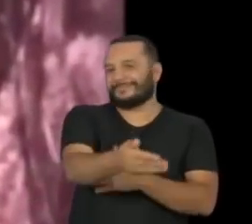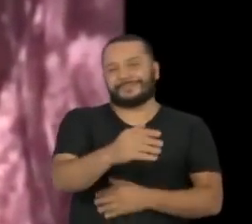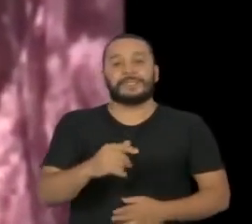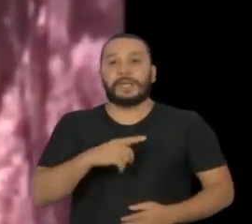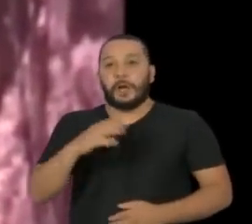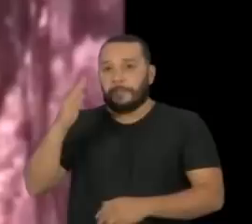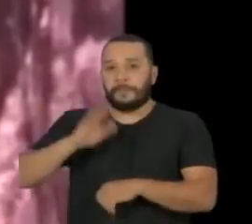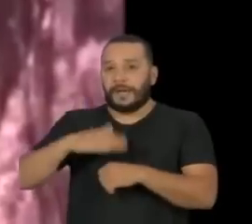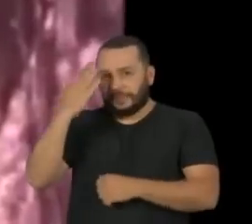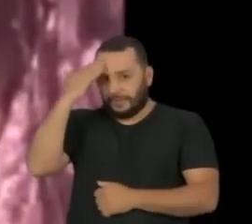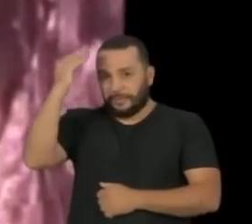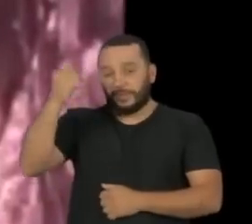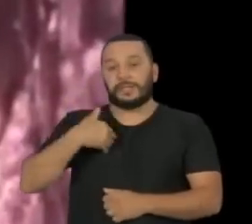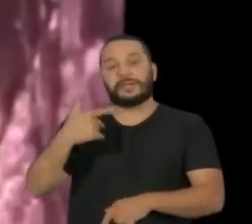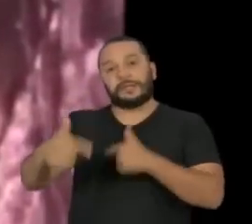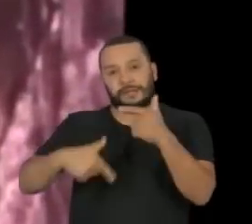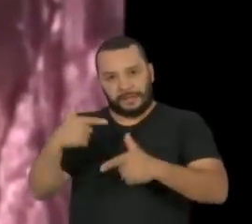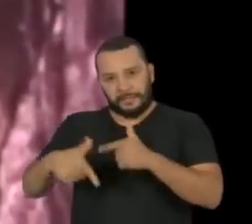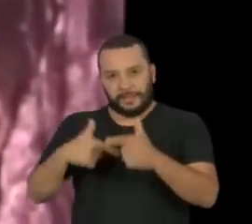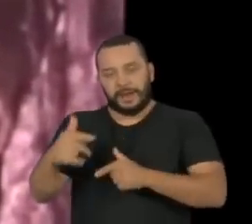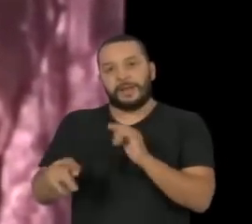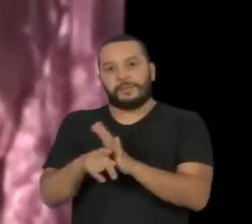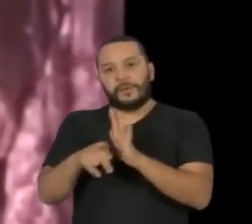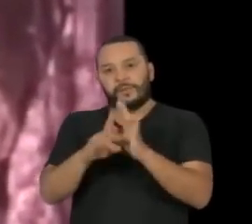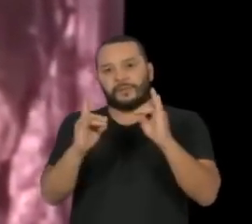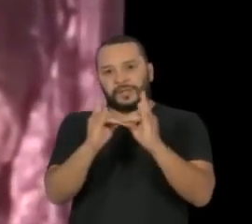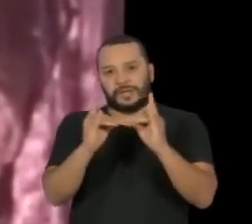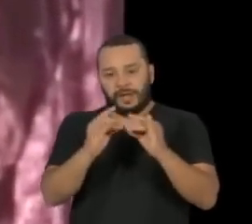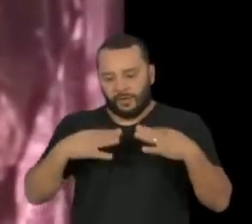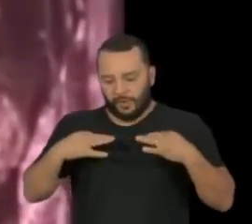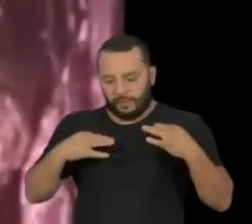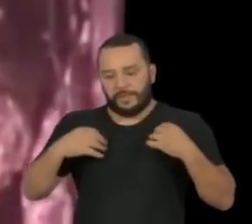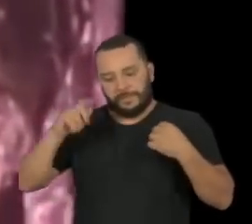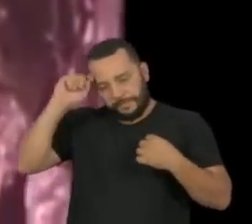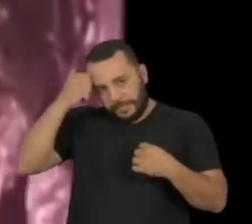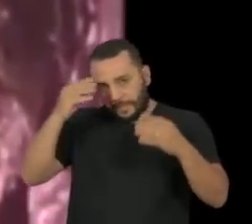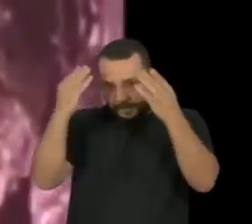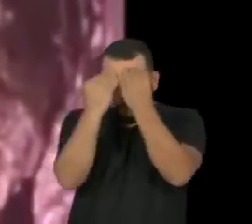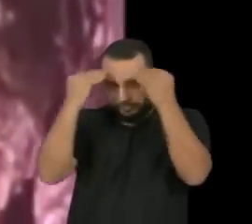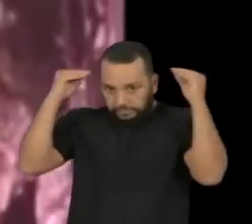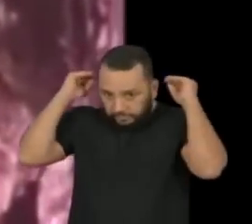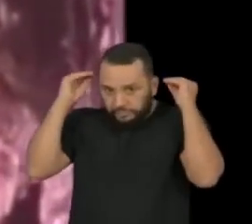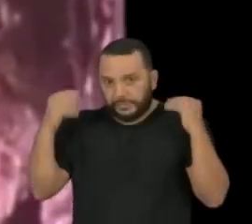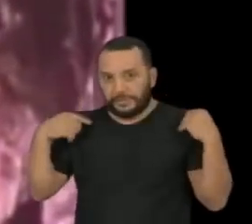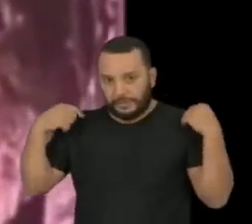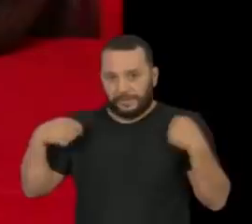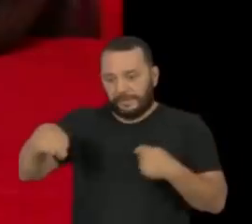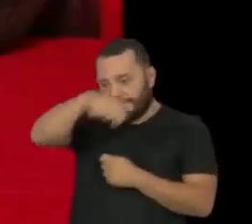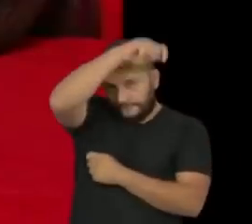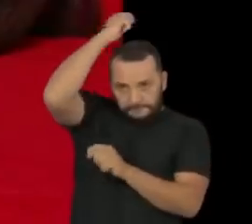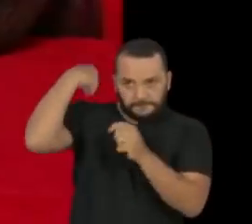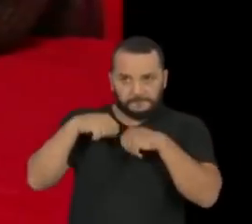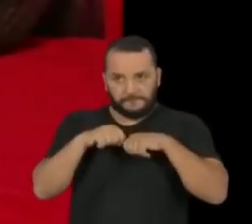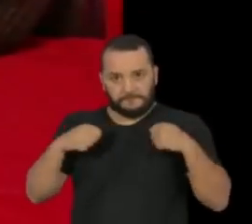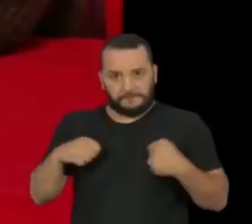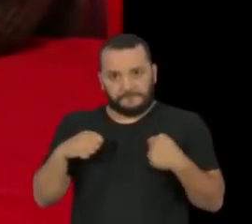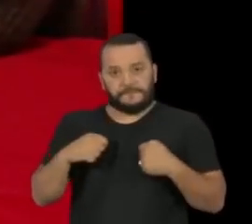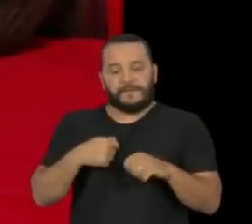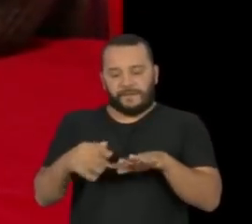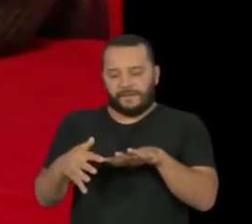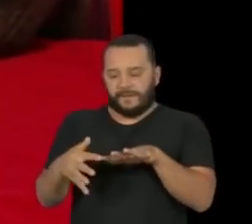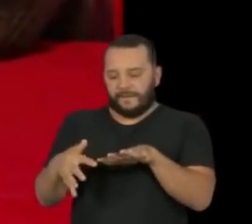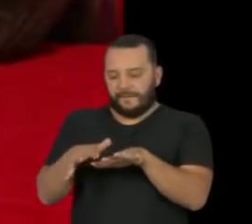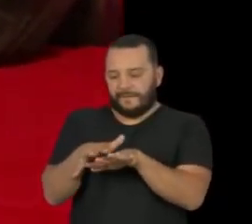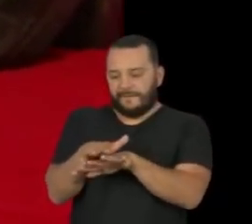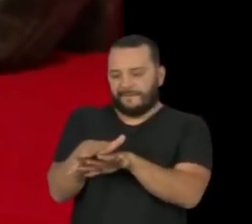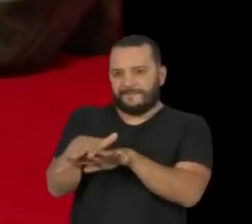era um agente funerário sádico com roupas pretas, cartola, capa e unhas longas. Mujica nasceu em São